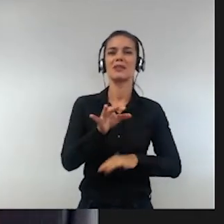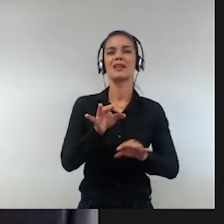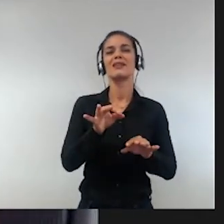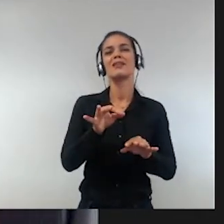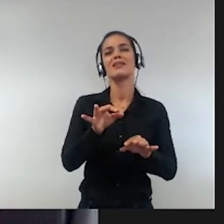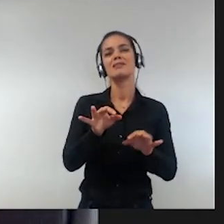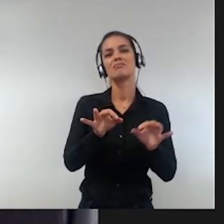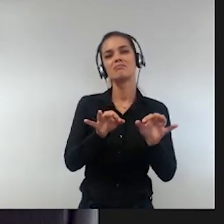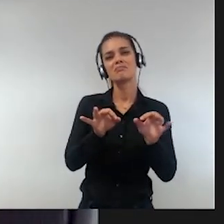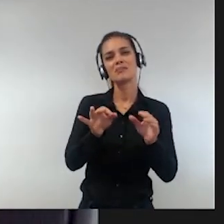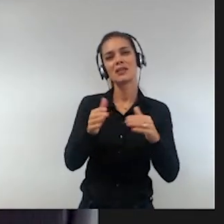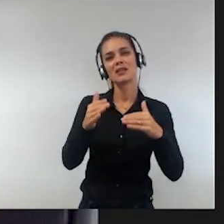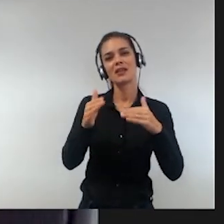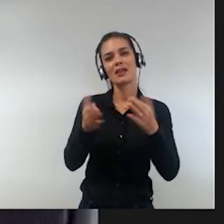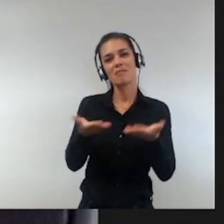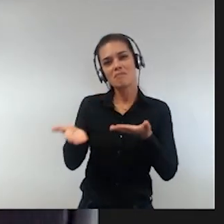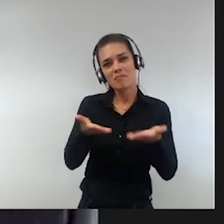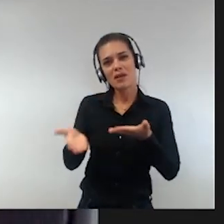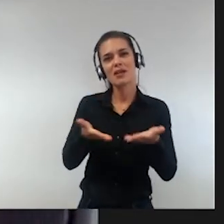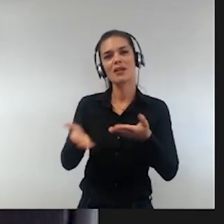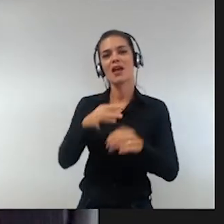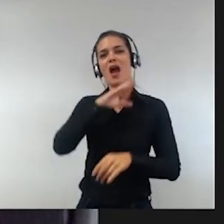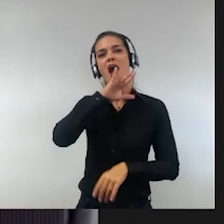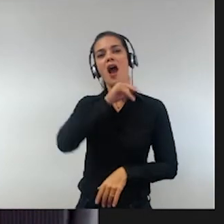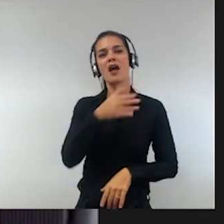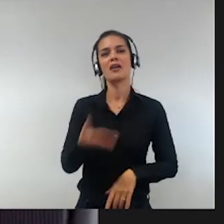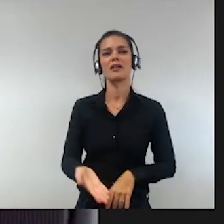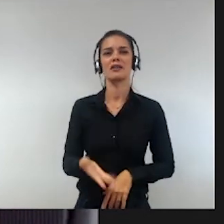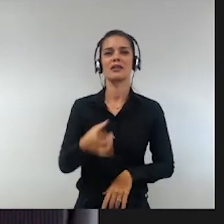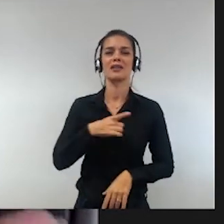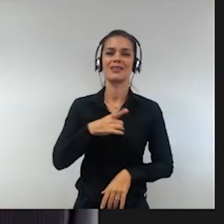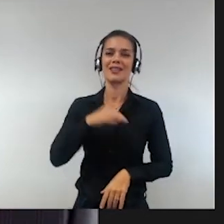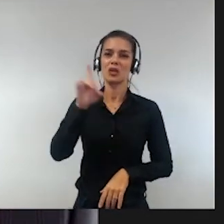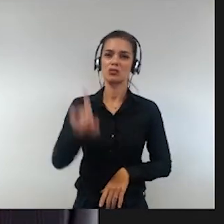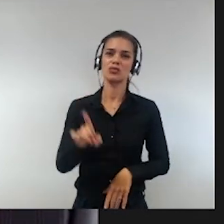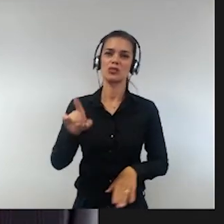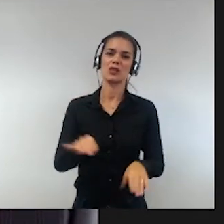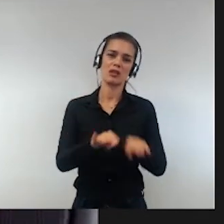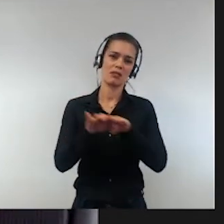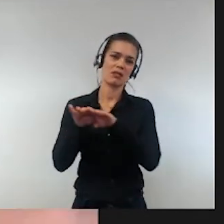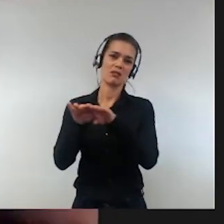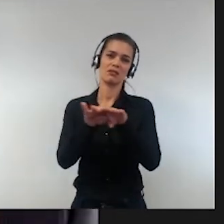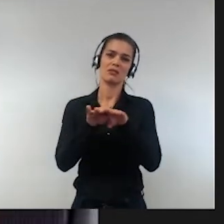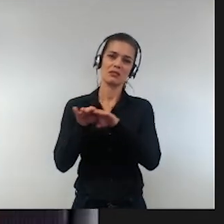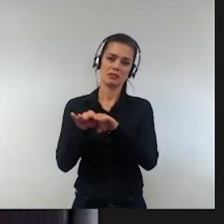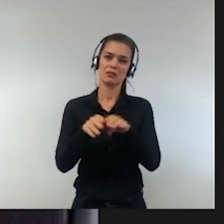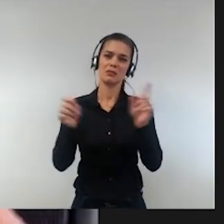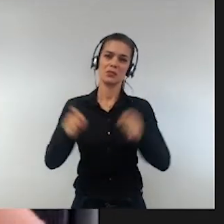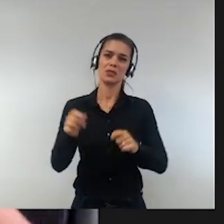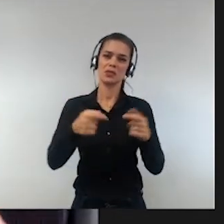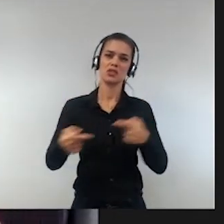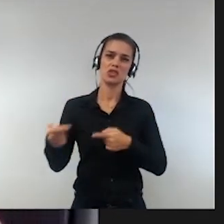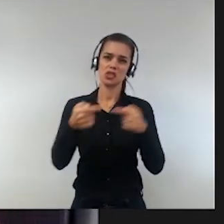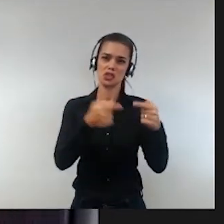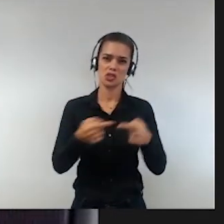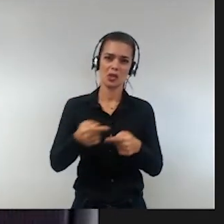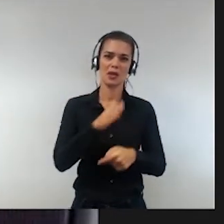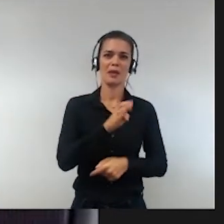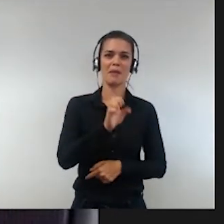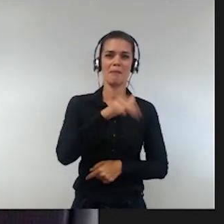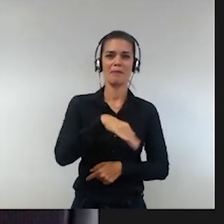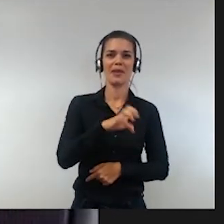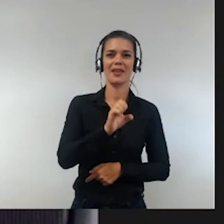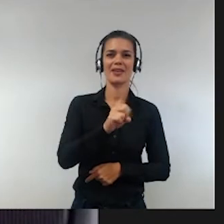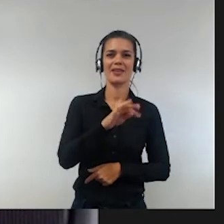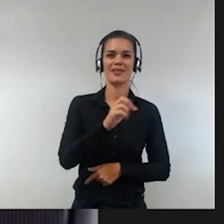que possamos tratar desses direitos de forma igualitária, para que possamos discutir bem-estar animal,